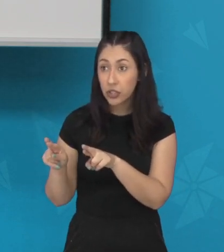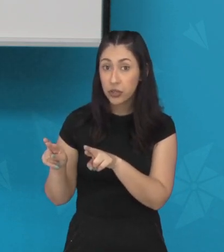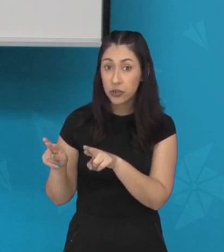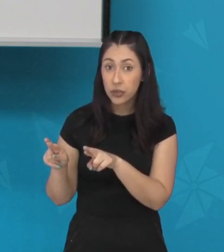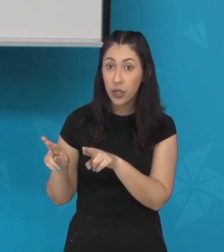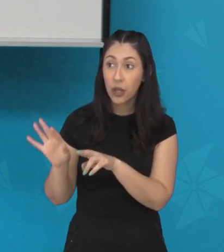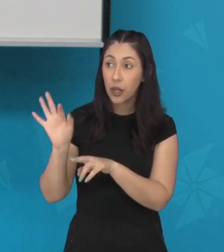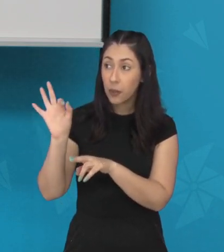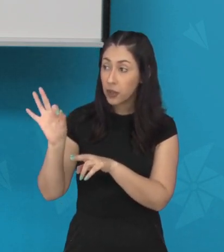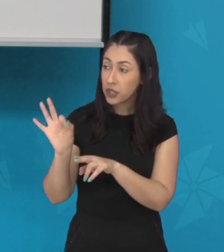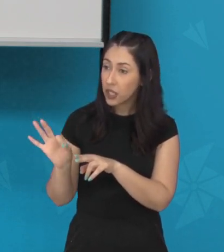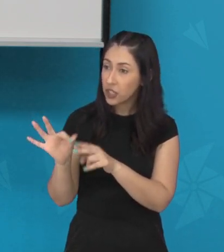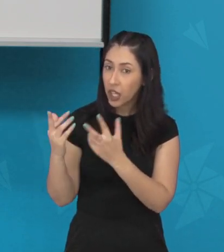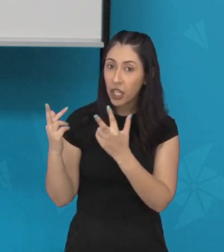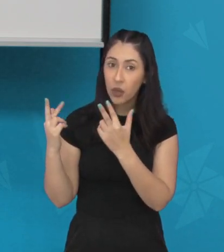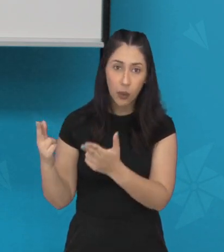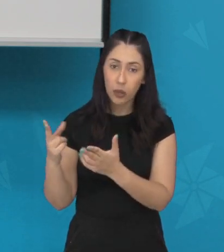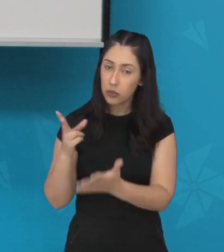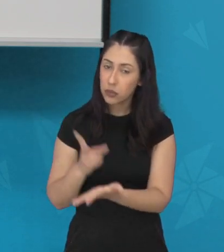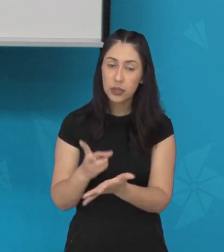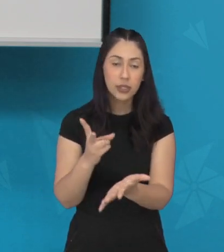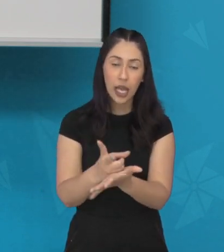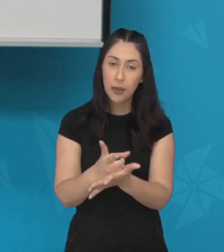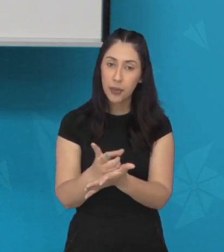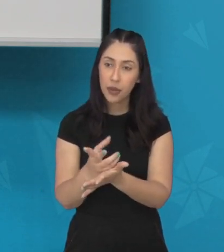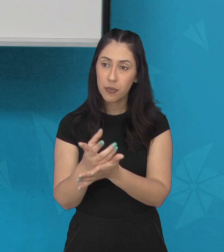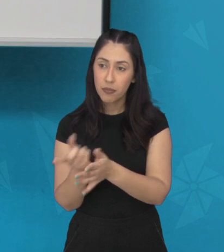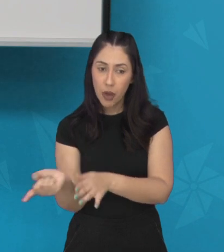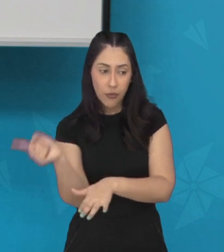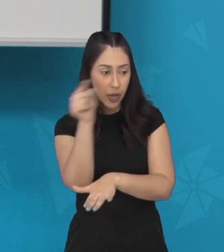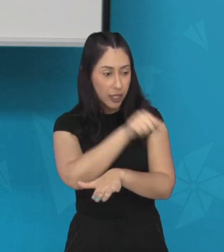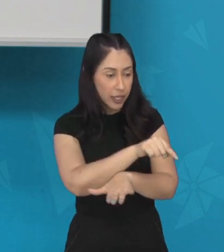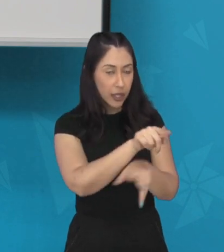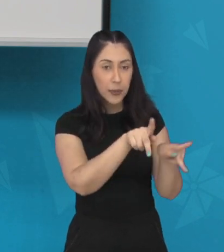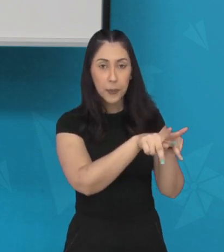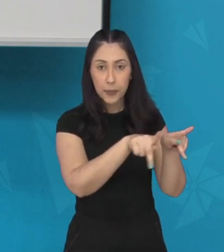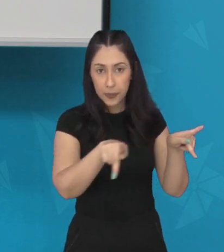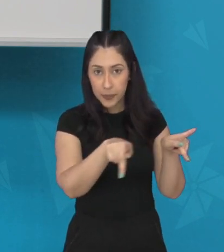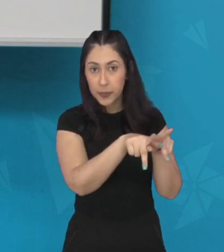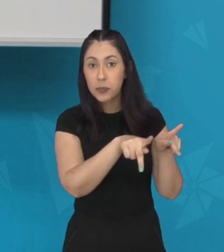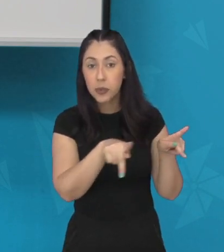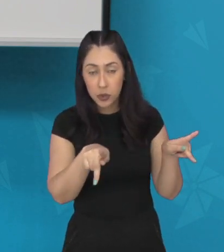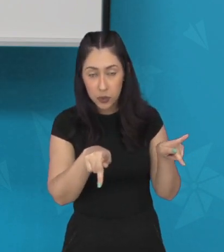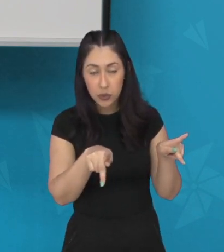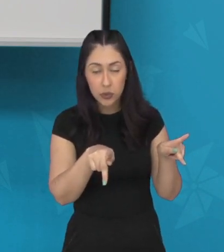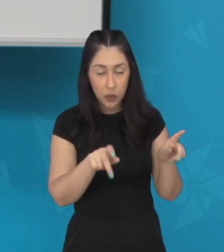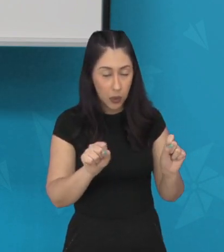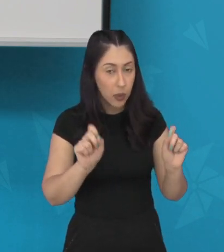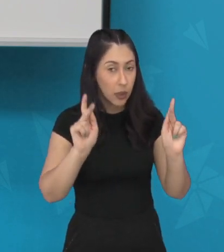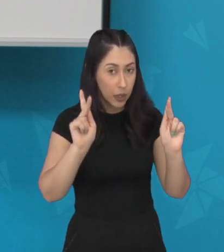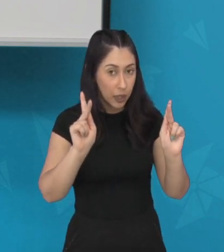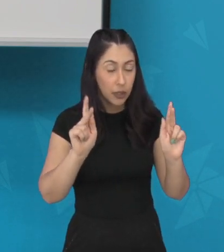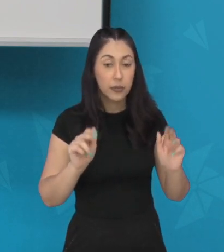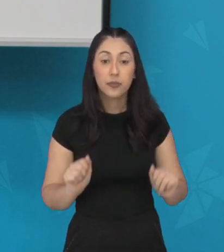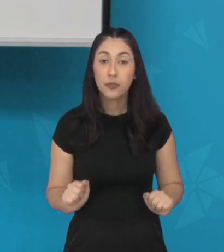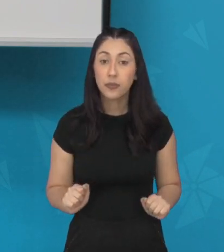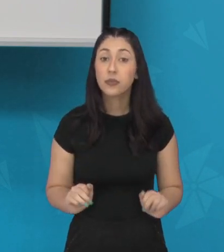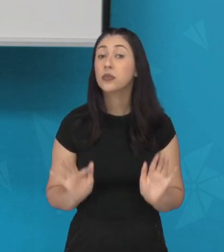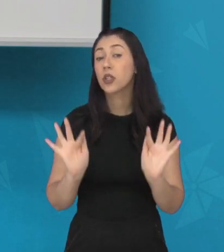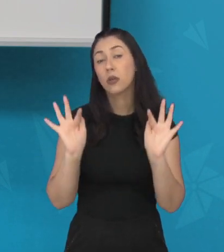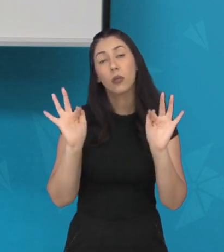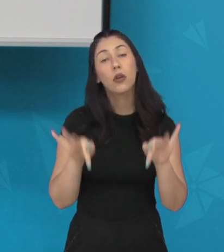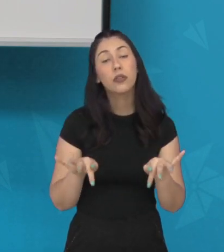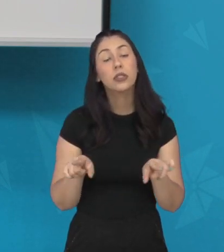vão ser sempre proporcionais para aquela equação que a gente está formando um produto Y a partir de um reagente X e N, tudo